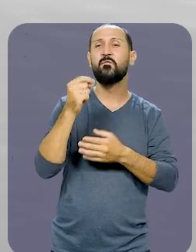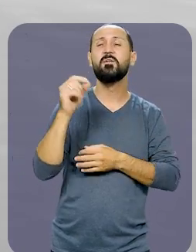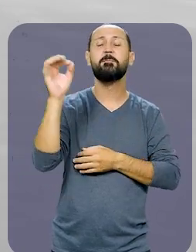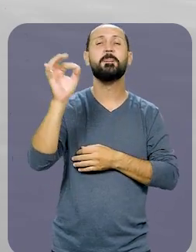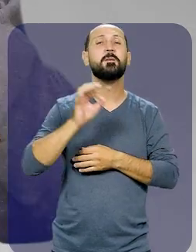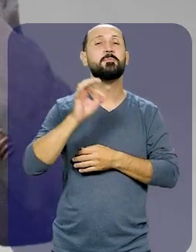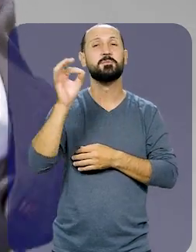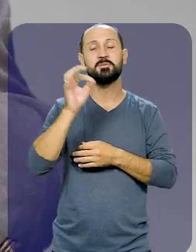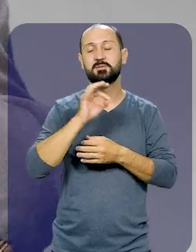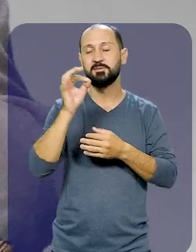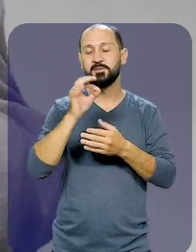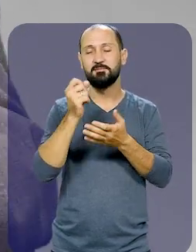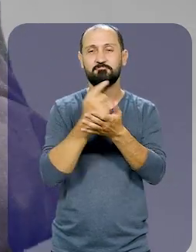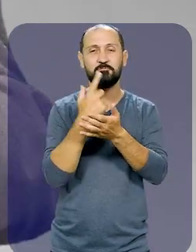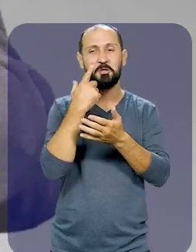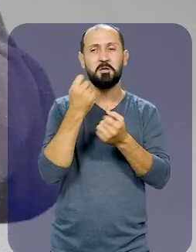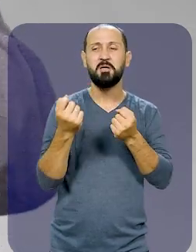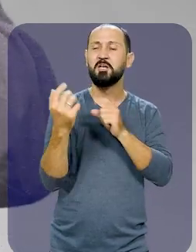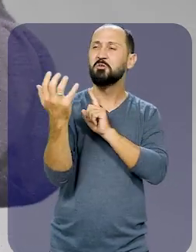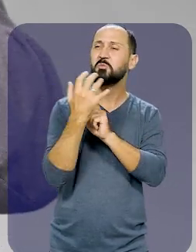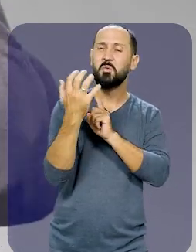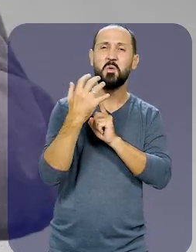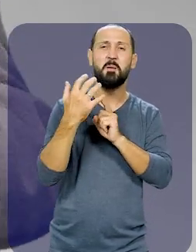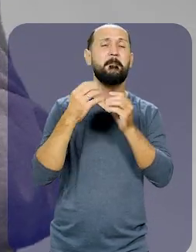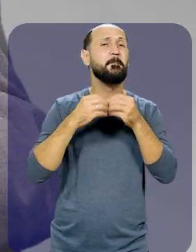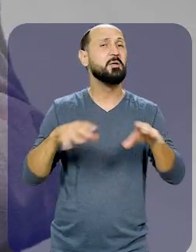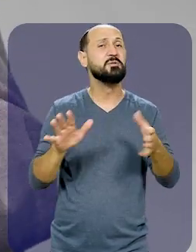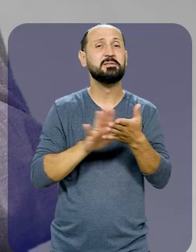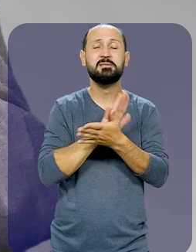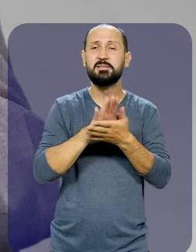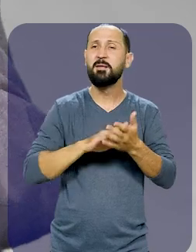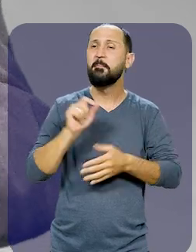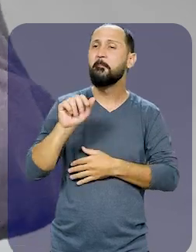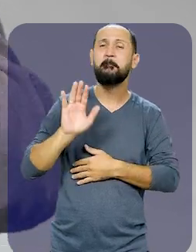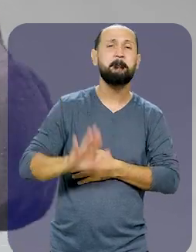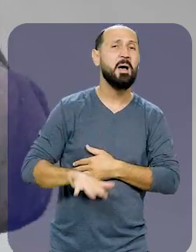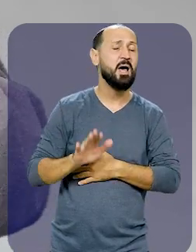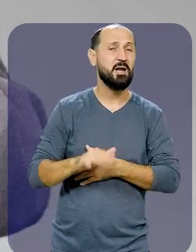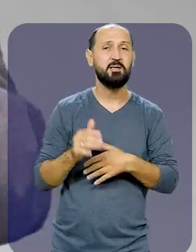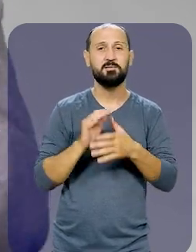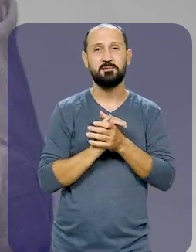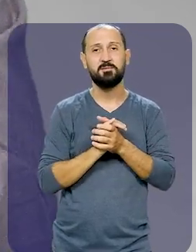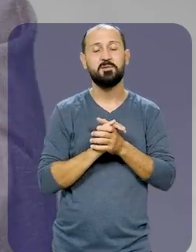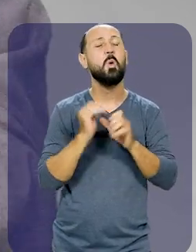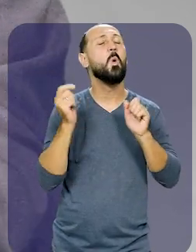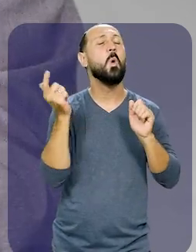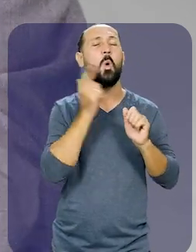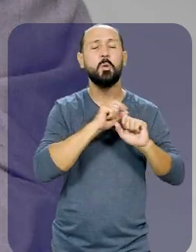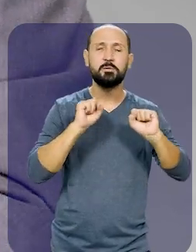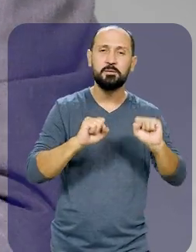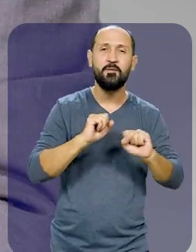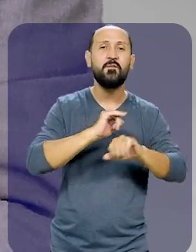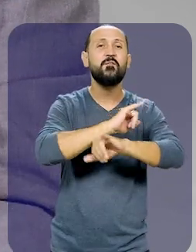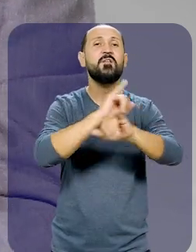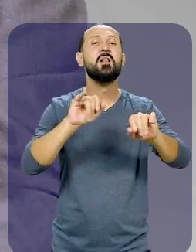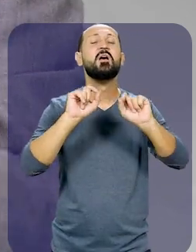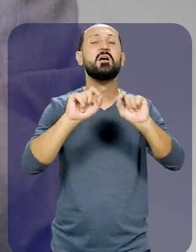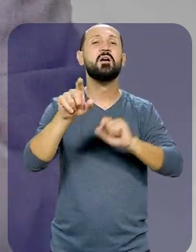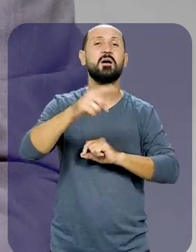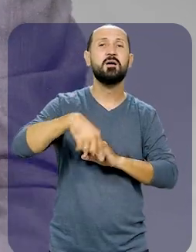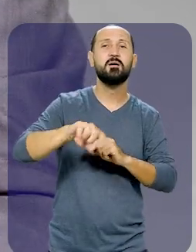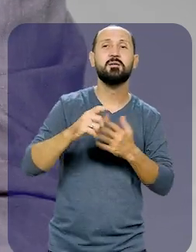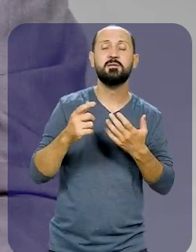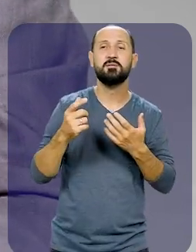medicamentos que não trazem efeito colateral e são de baixo custo. Então nós podemos, aí que eu queria dizer aos